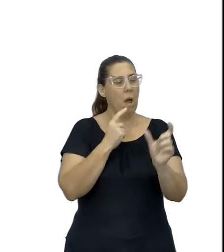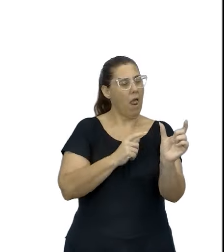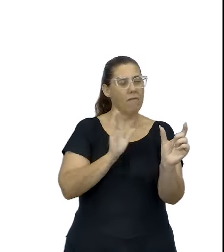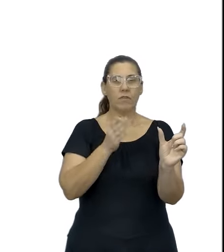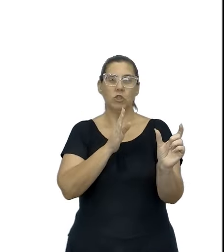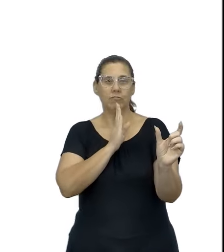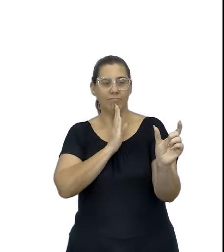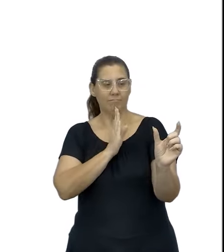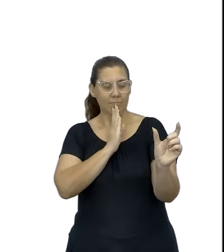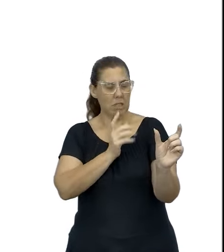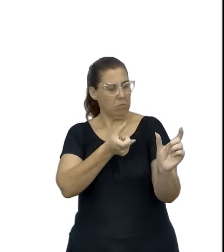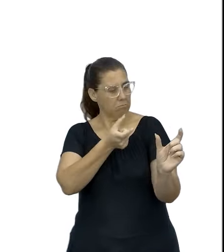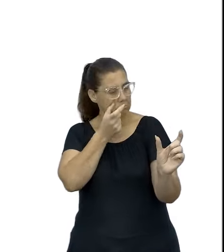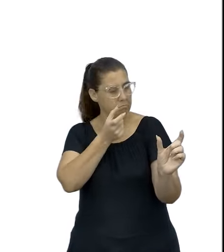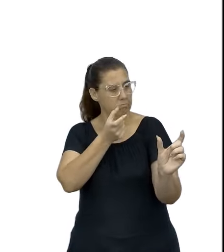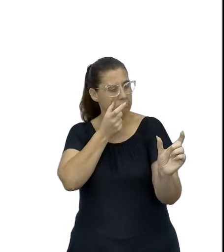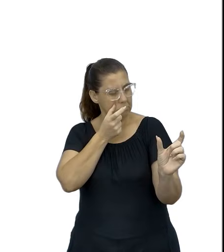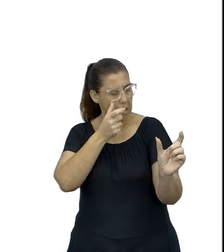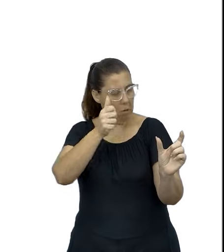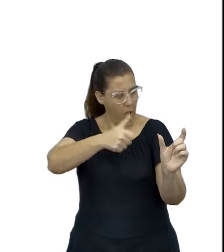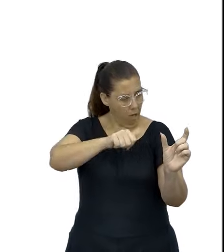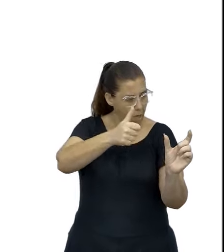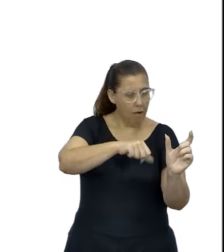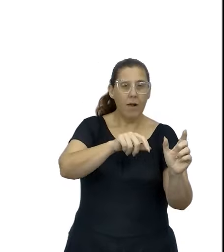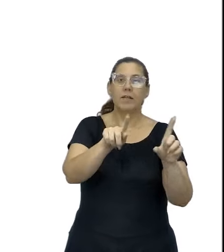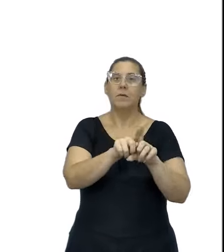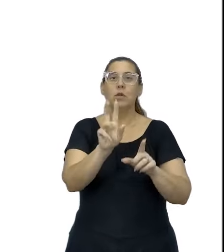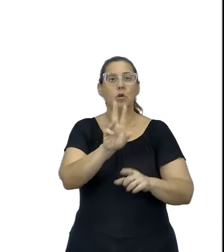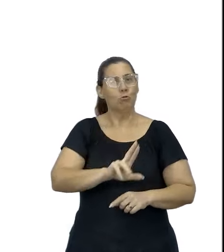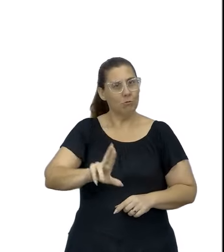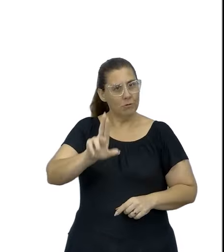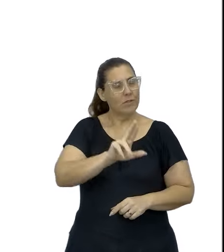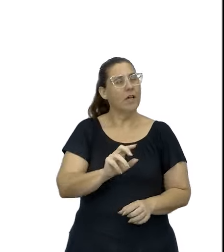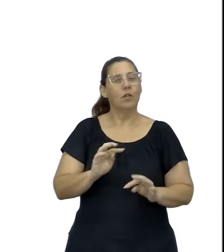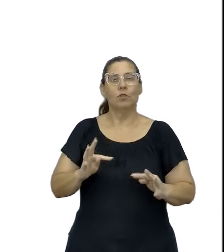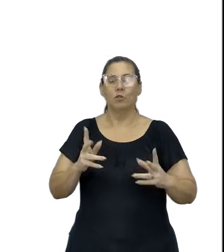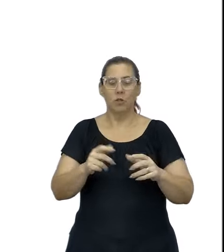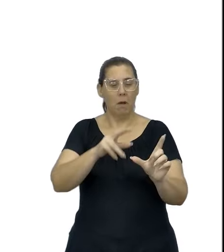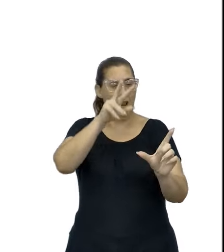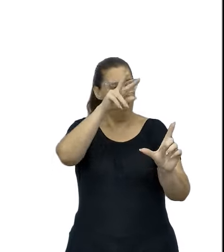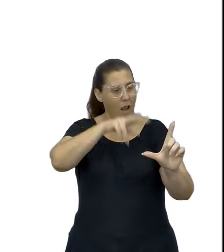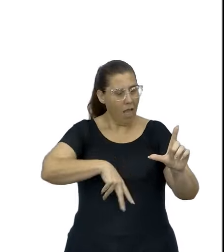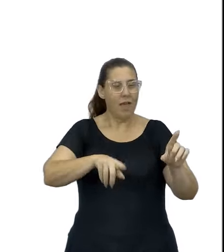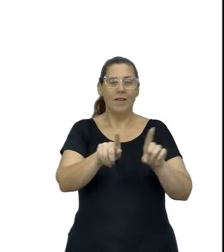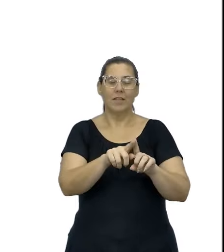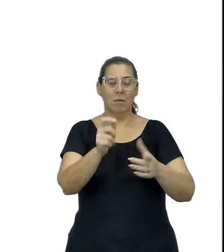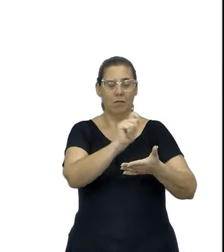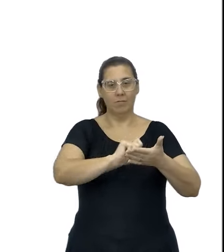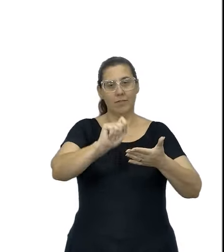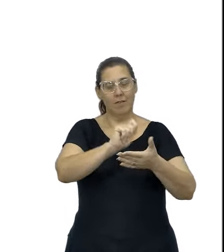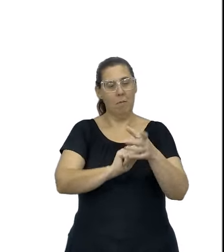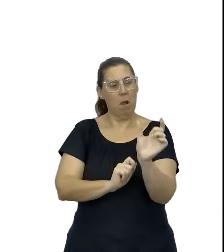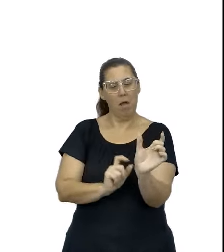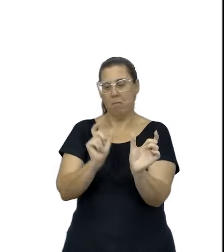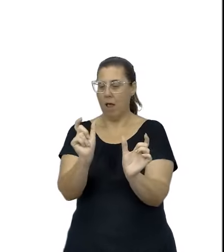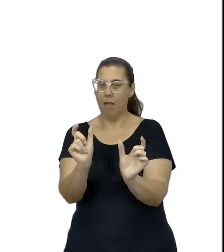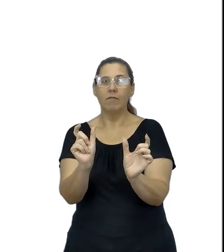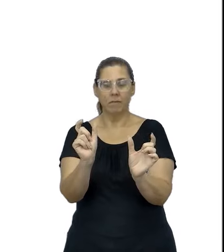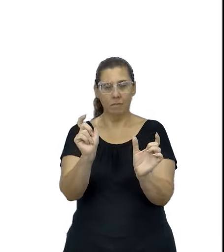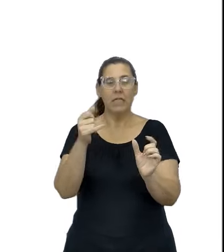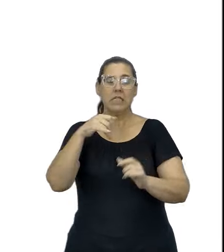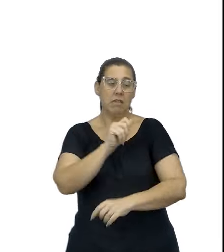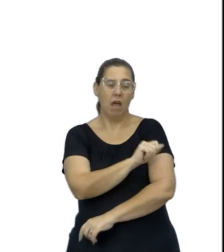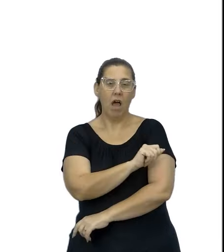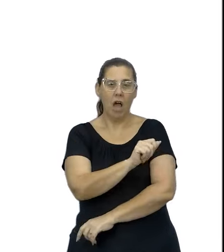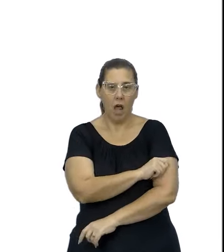conhecem, para observá-las, analisá-las e mais, usar suas partes para ler e escrever outras palavras. Se os estudantes